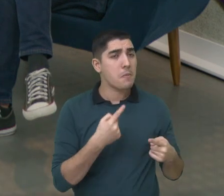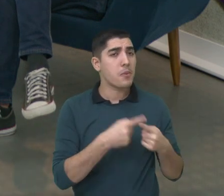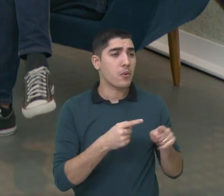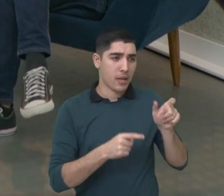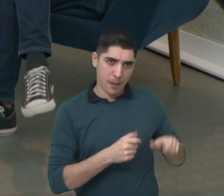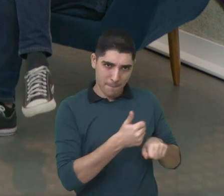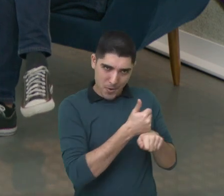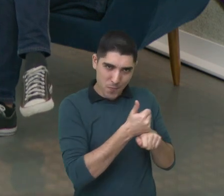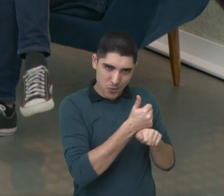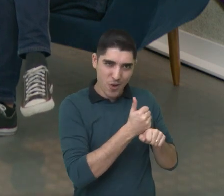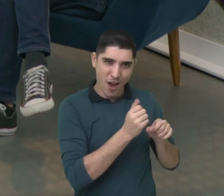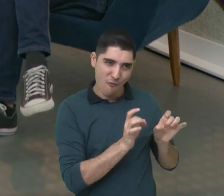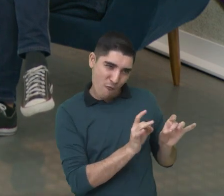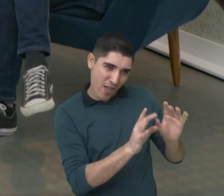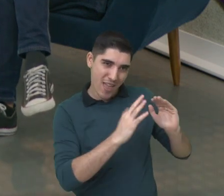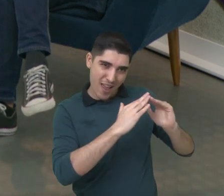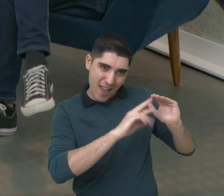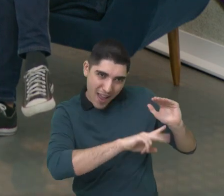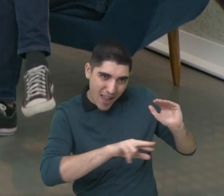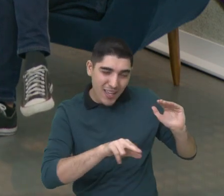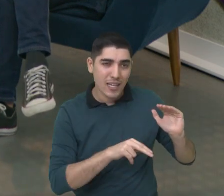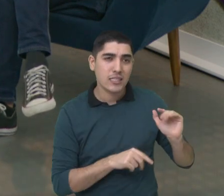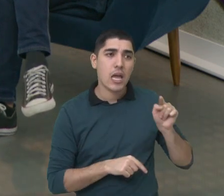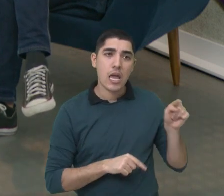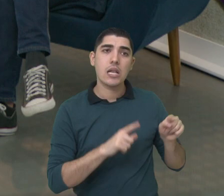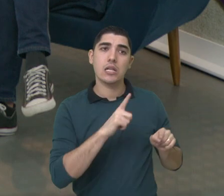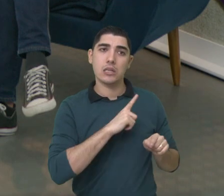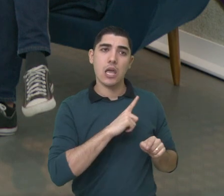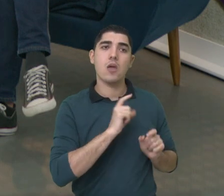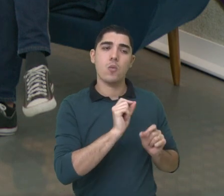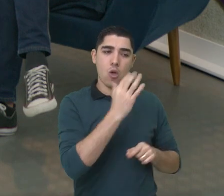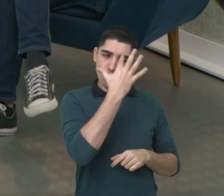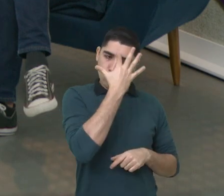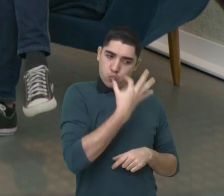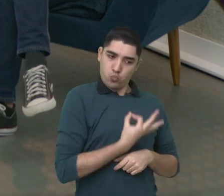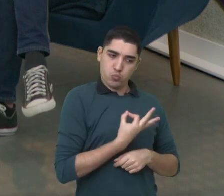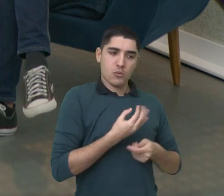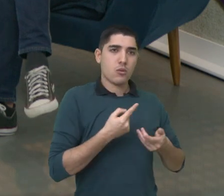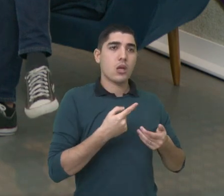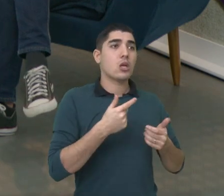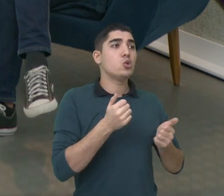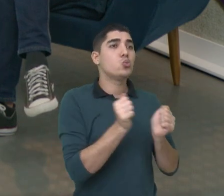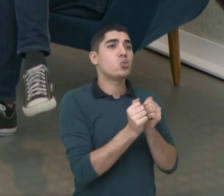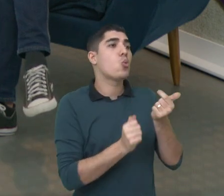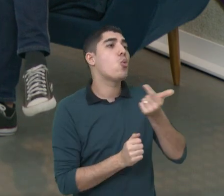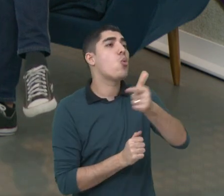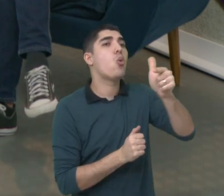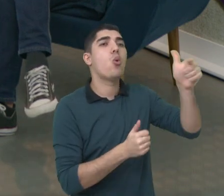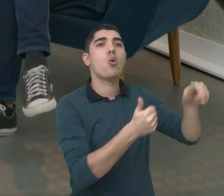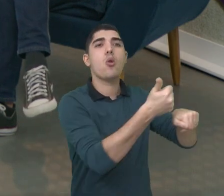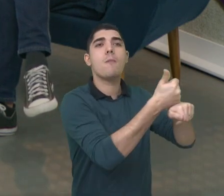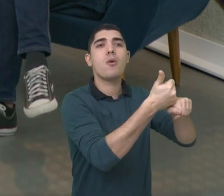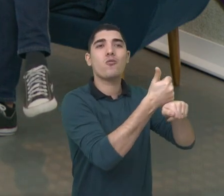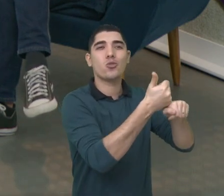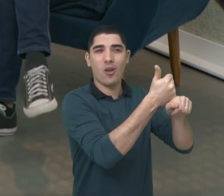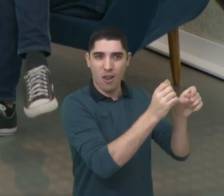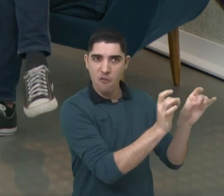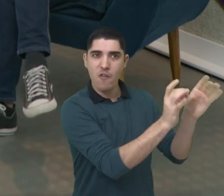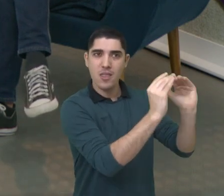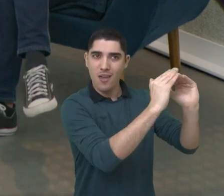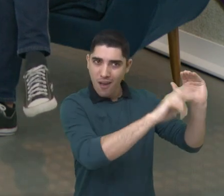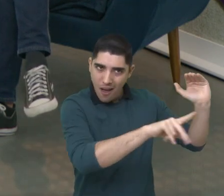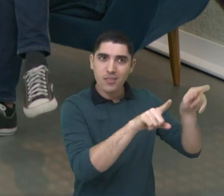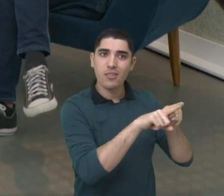isso, porque o corretor, então, existe essa cumplicidade entre corretores de outros locais, então, para